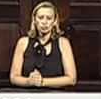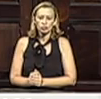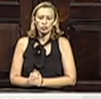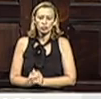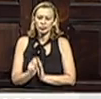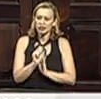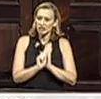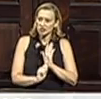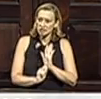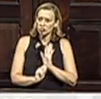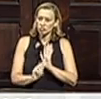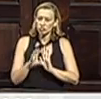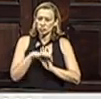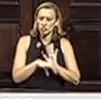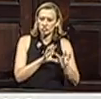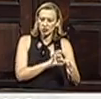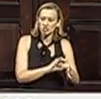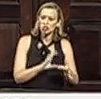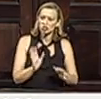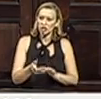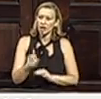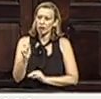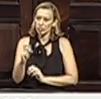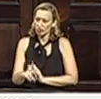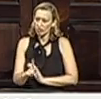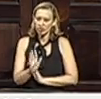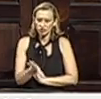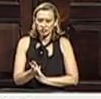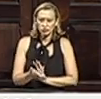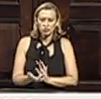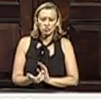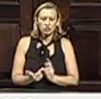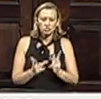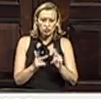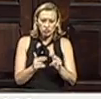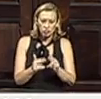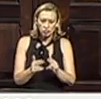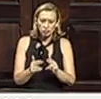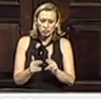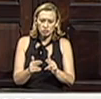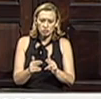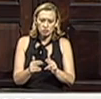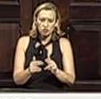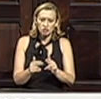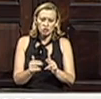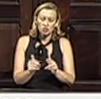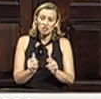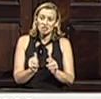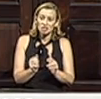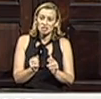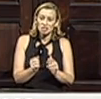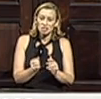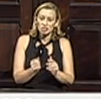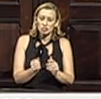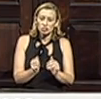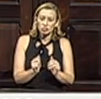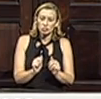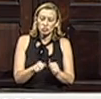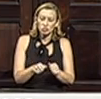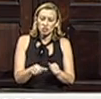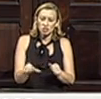foi aprovada com essa, que geraria uma duplicidade que acabaria puxando para baixo